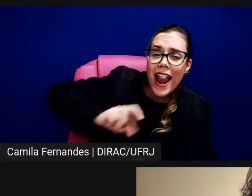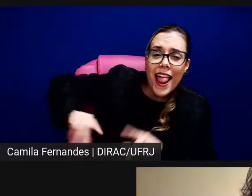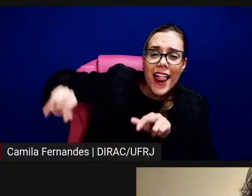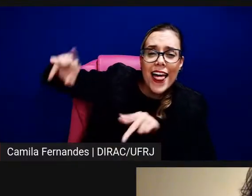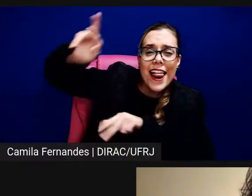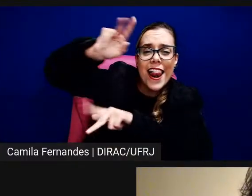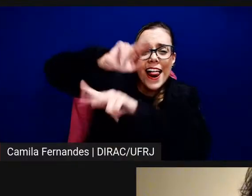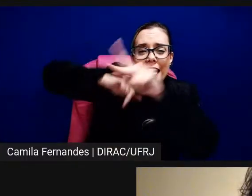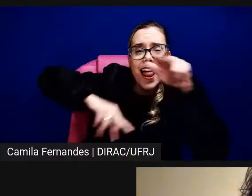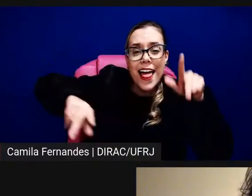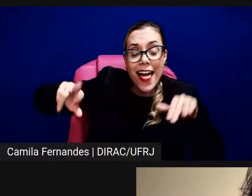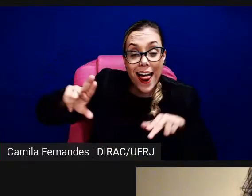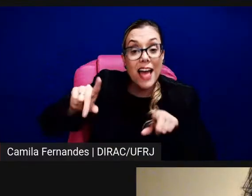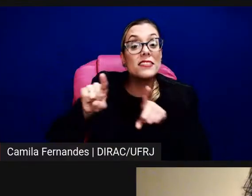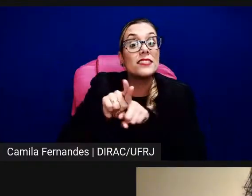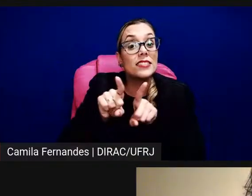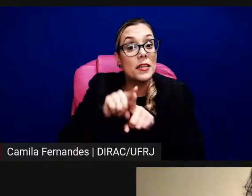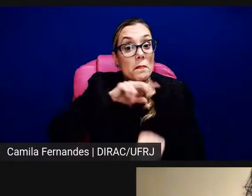e